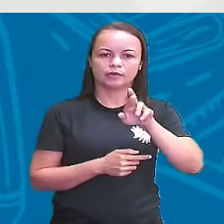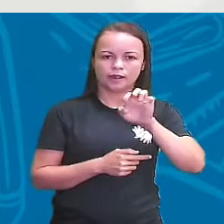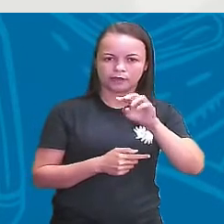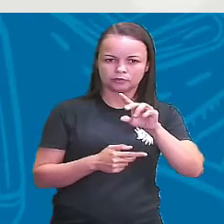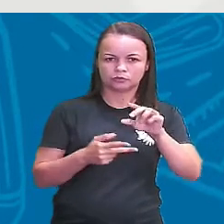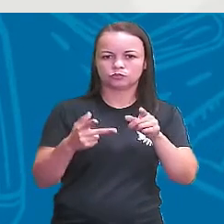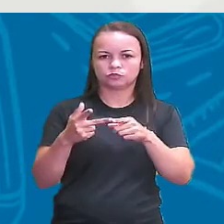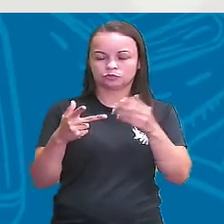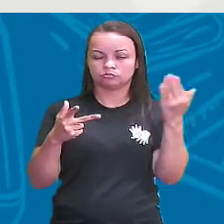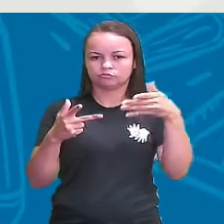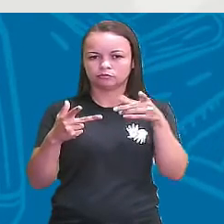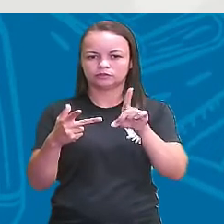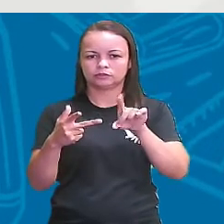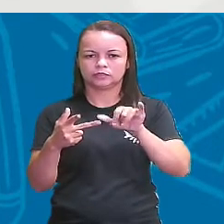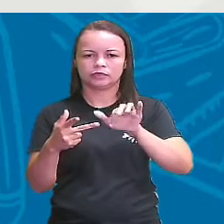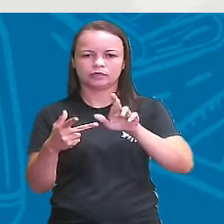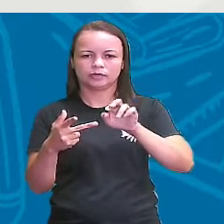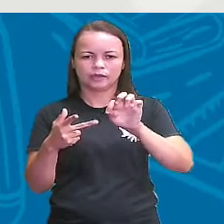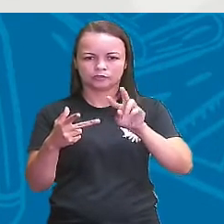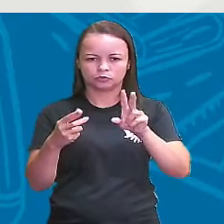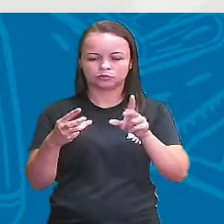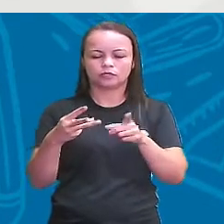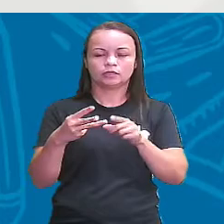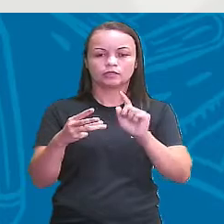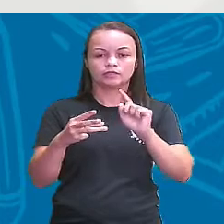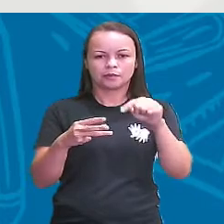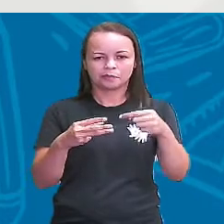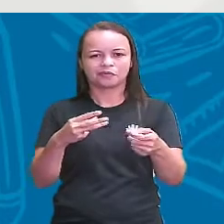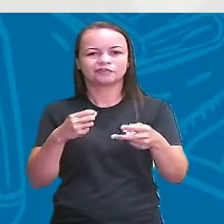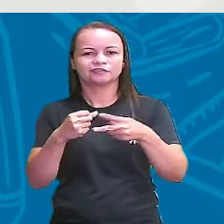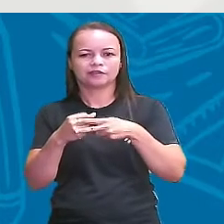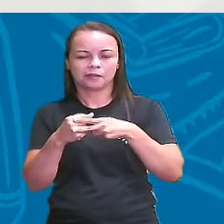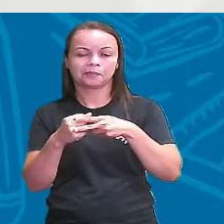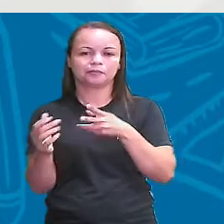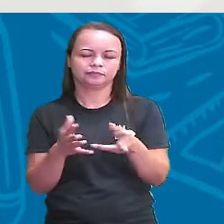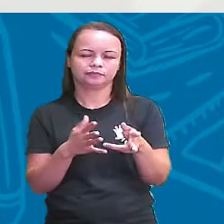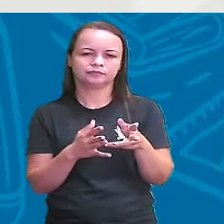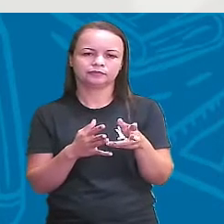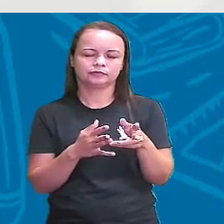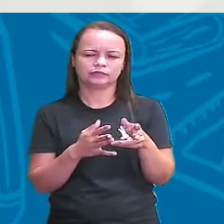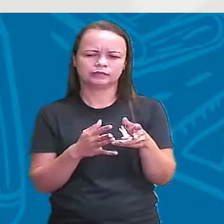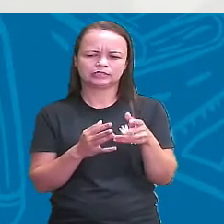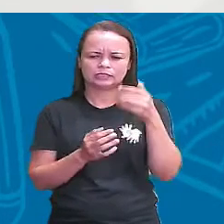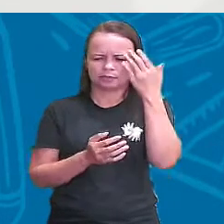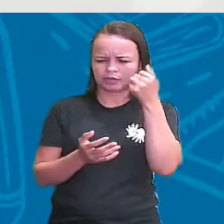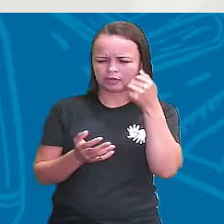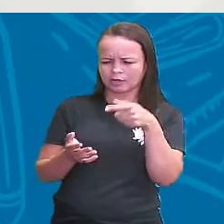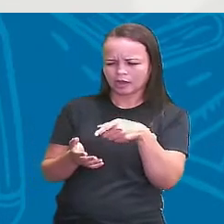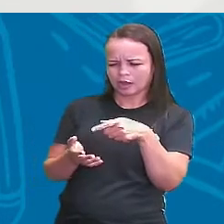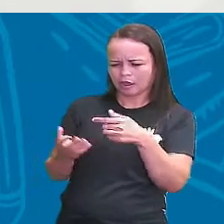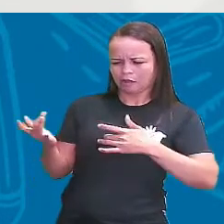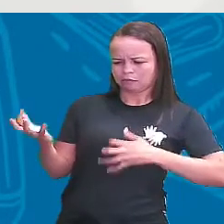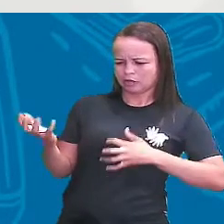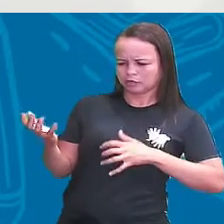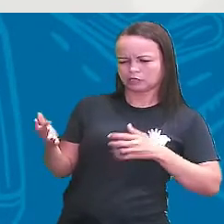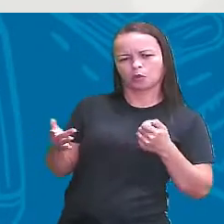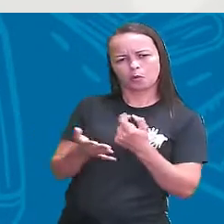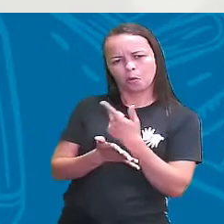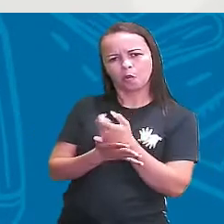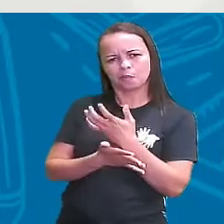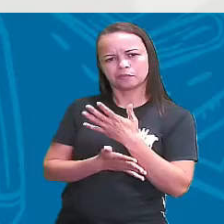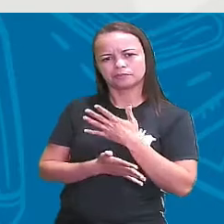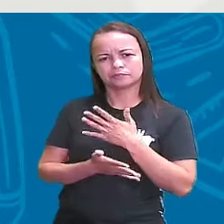depois o complemento direto, depois o verbo. ¿Sabes aquella guitarra elétrica? Me la compras? Então,